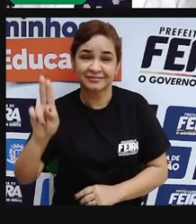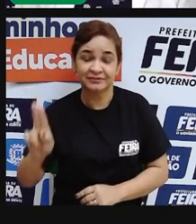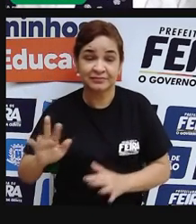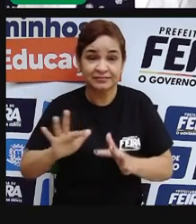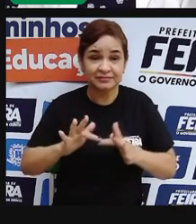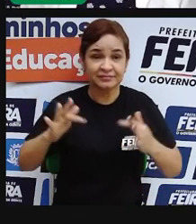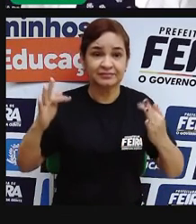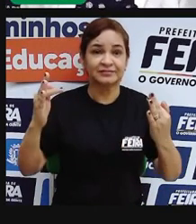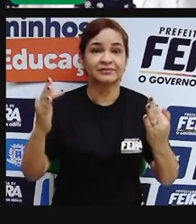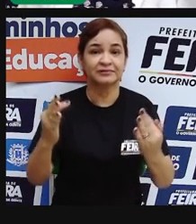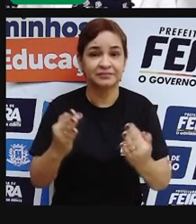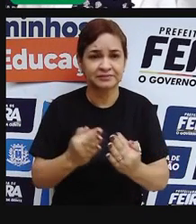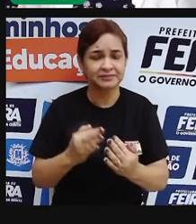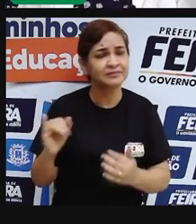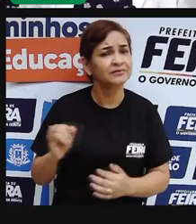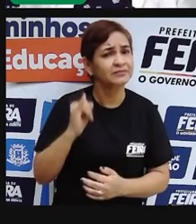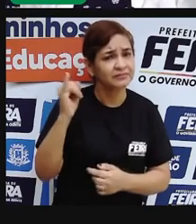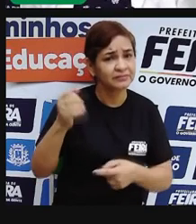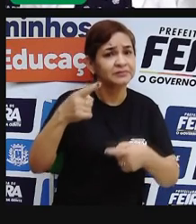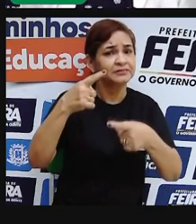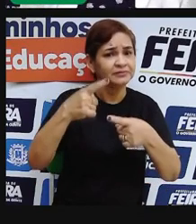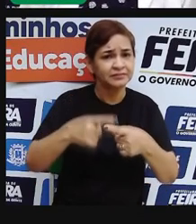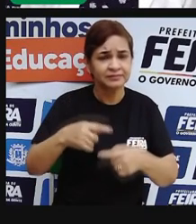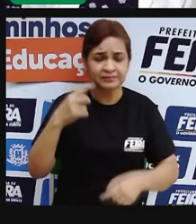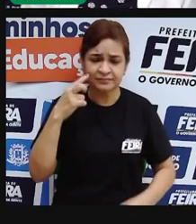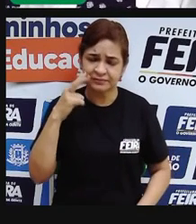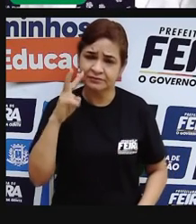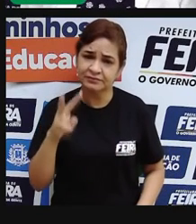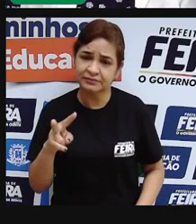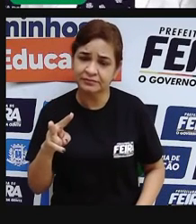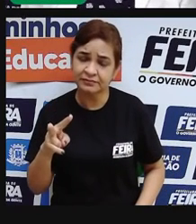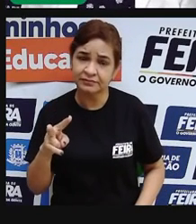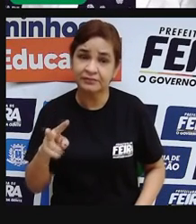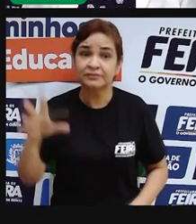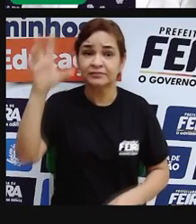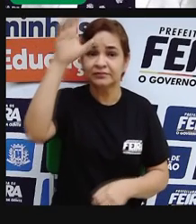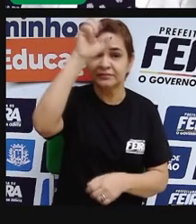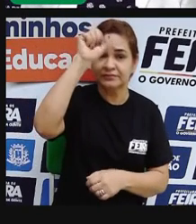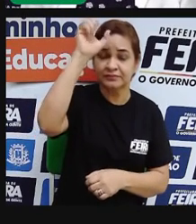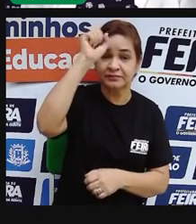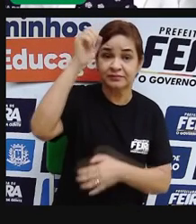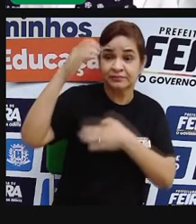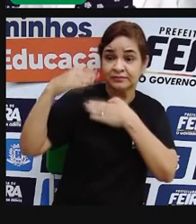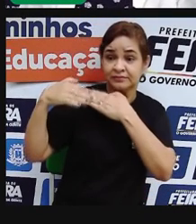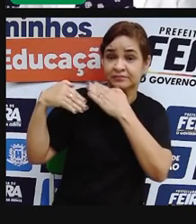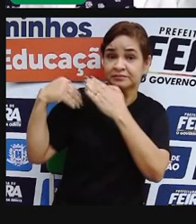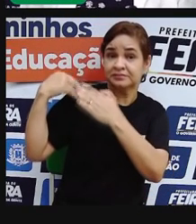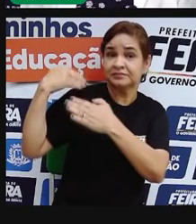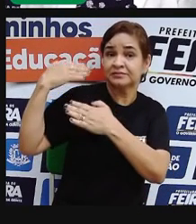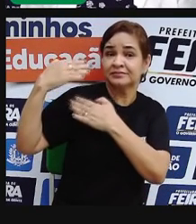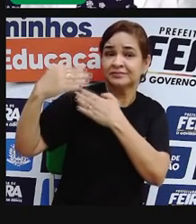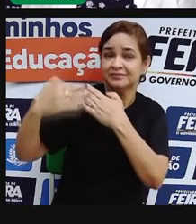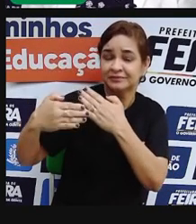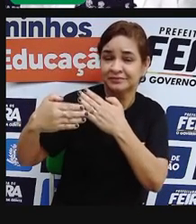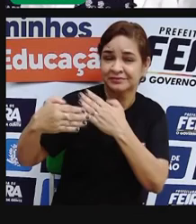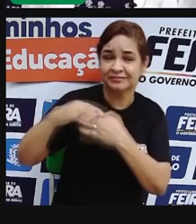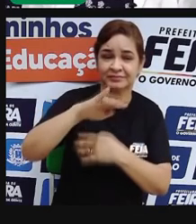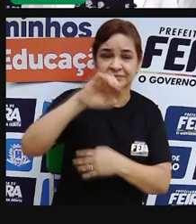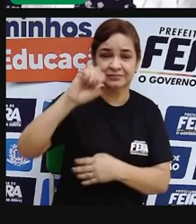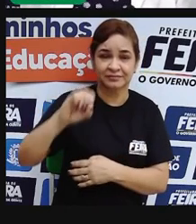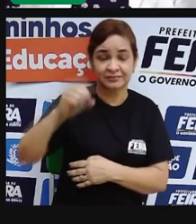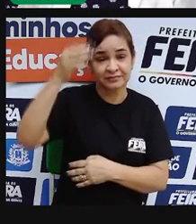árvore genealógica importante porque você vai fazer o cruzamento dessas informações biológicas e culturais